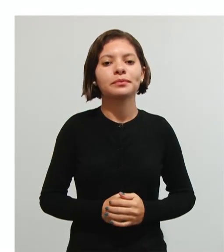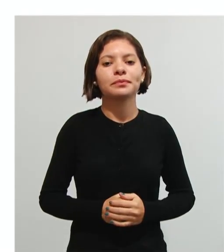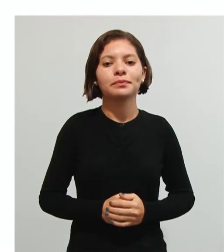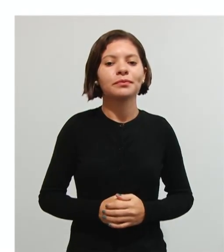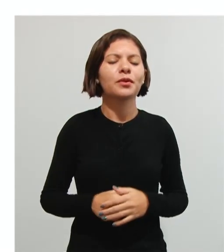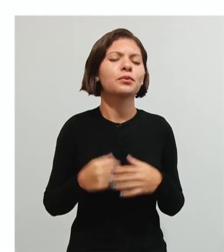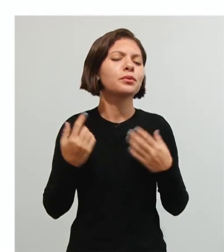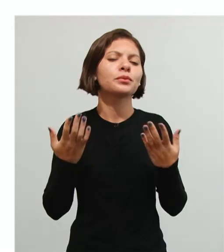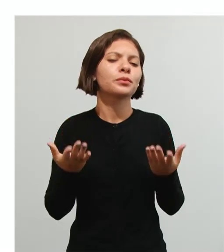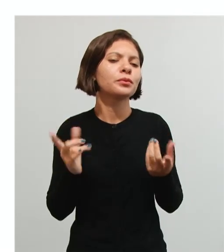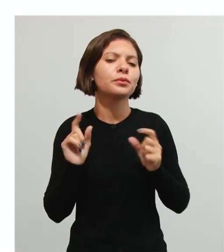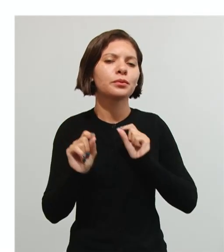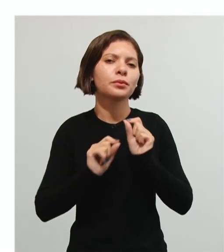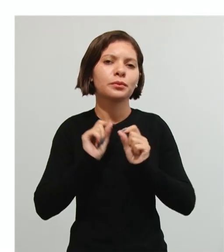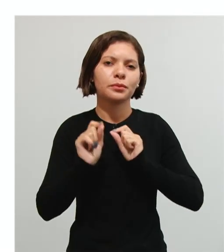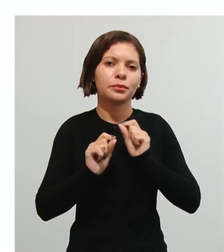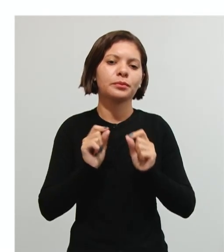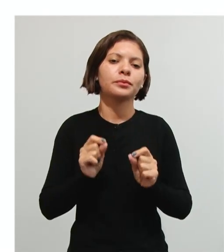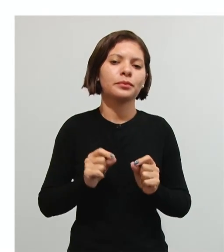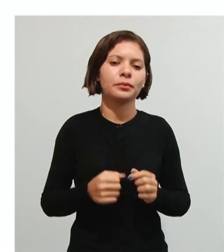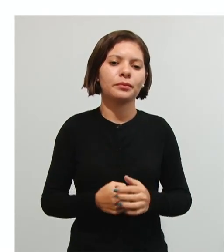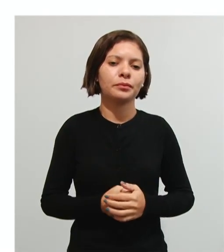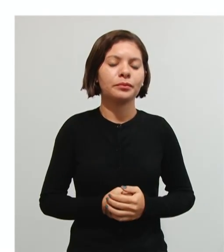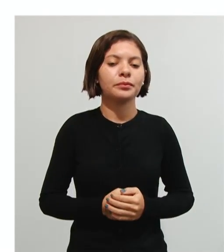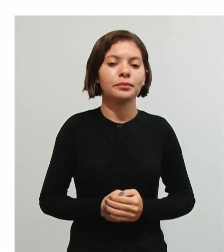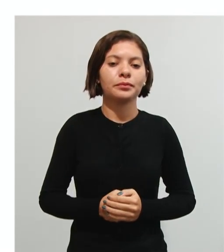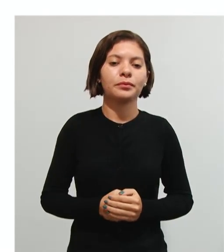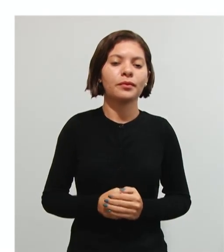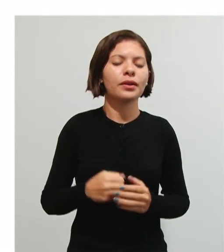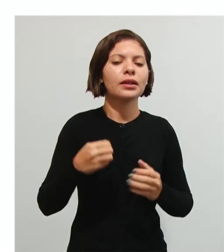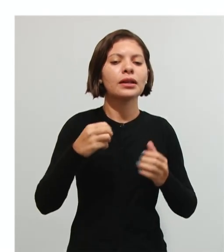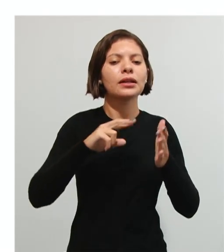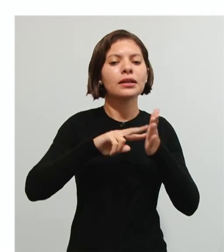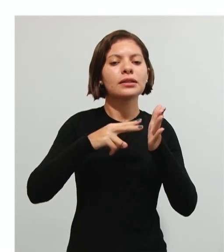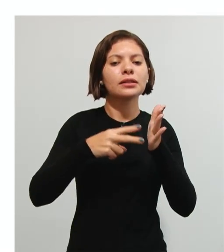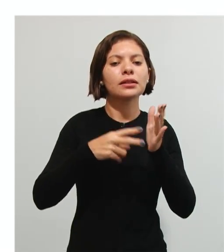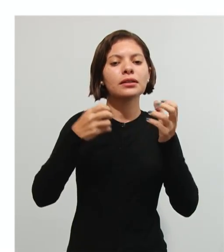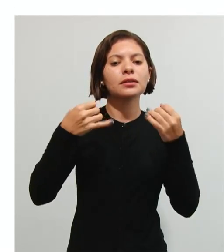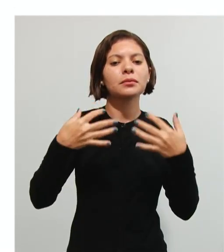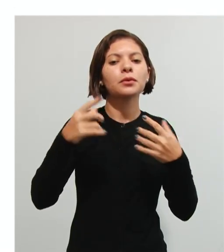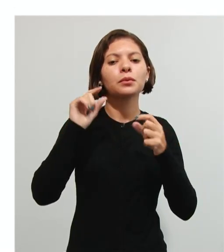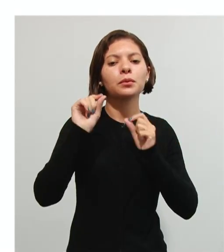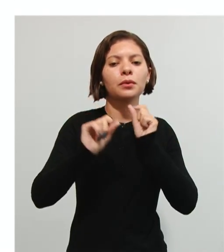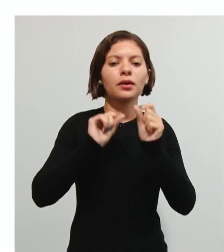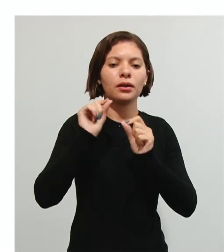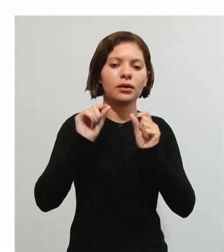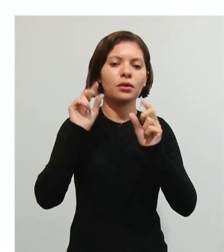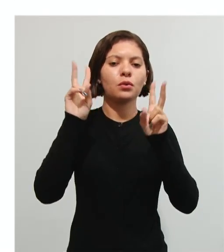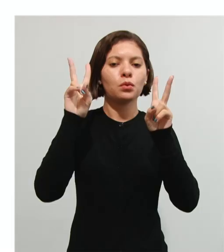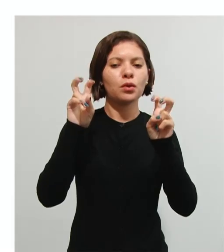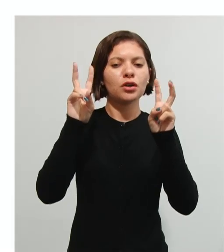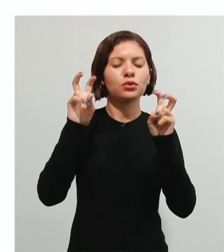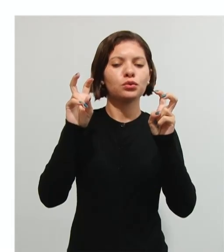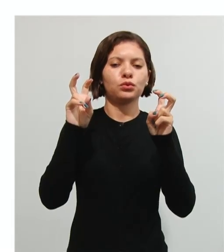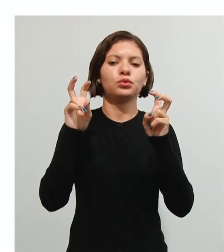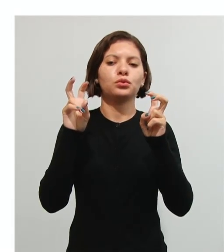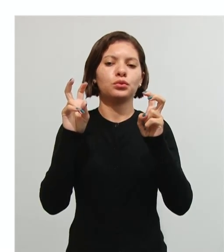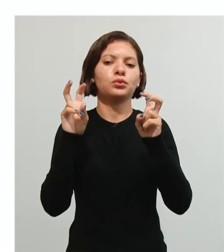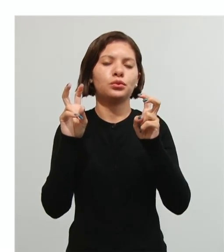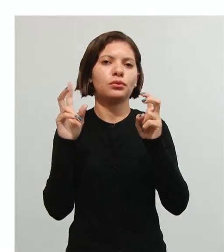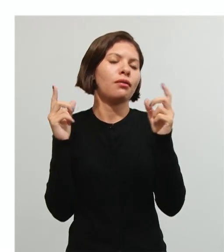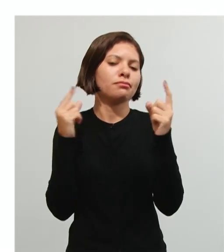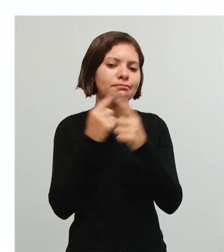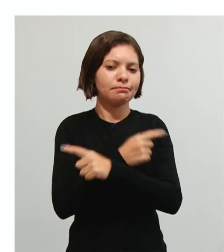Então, o que é esse problema científico? Então, pode ser definido como um assunto controverso, ainda não